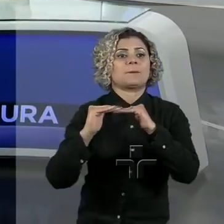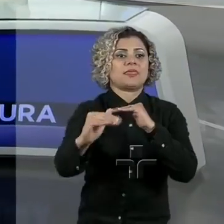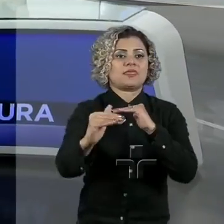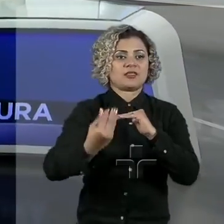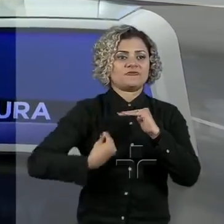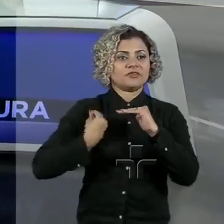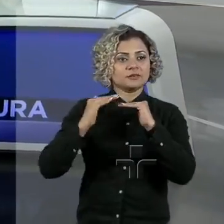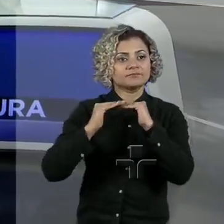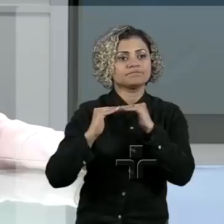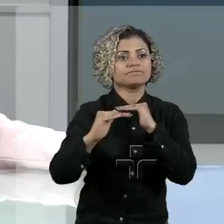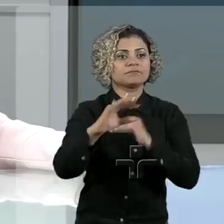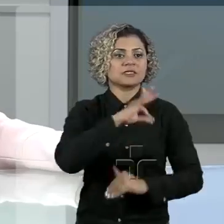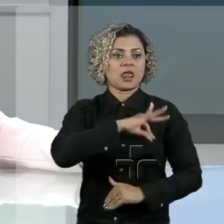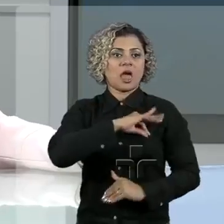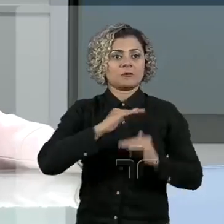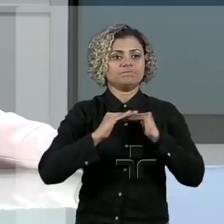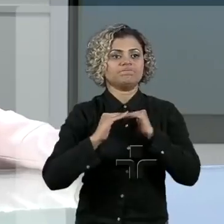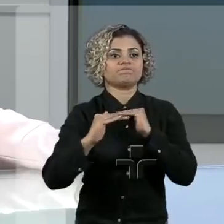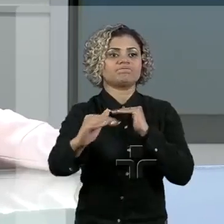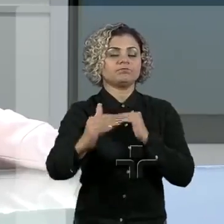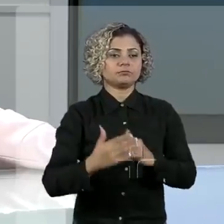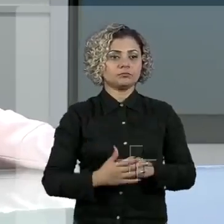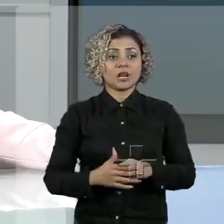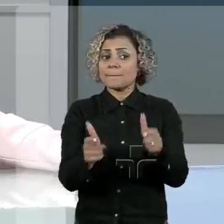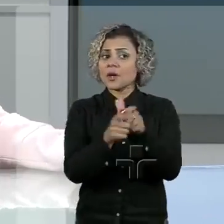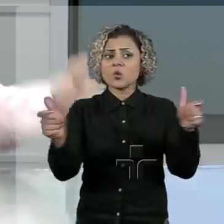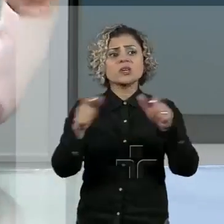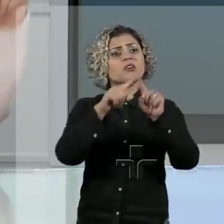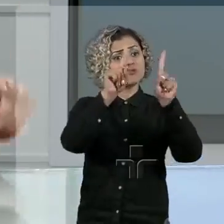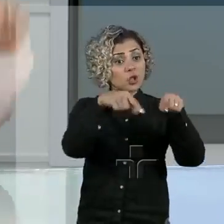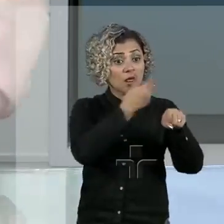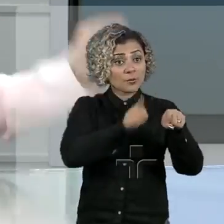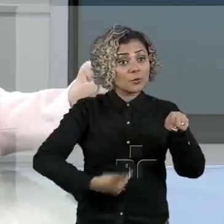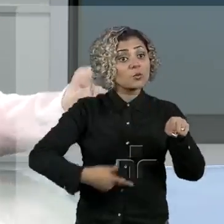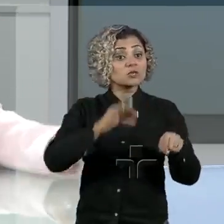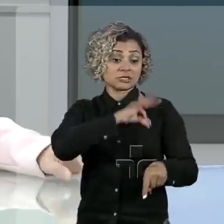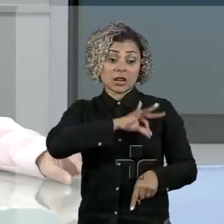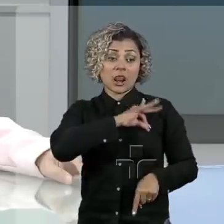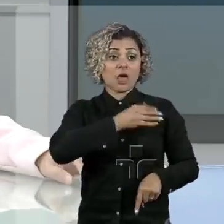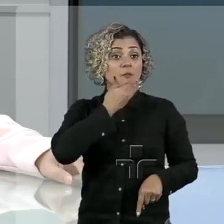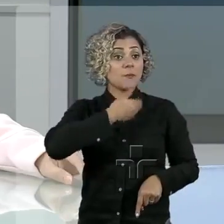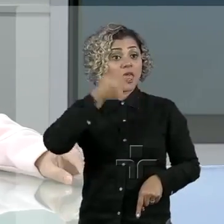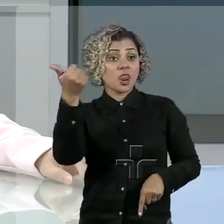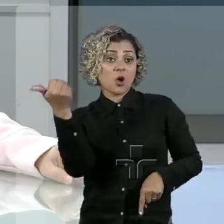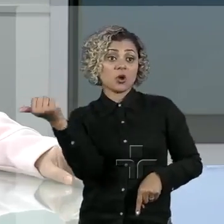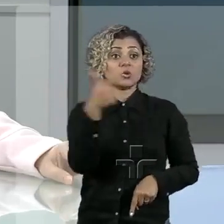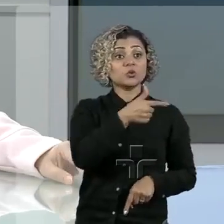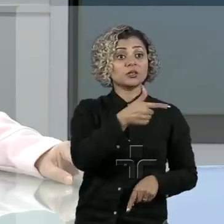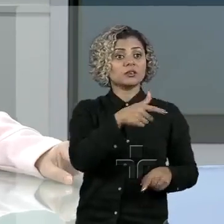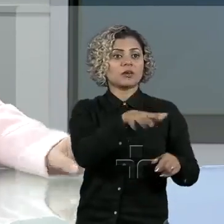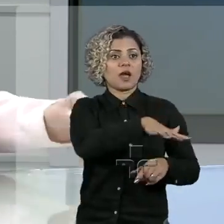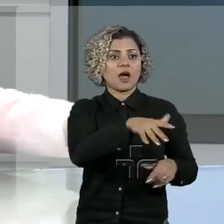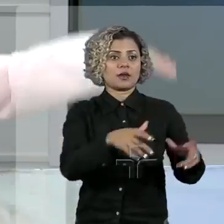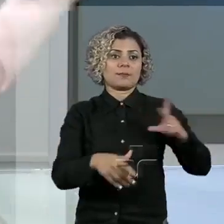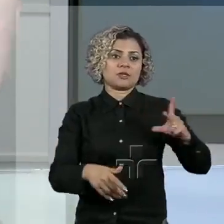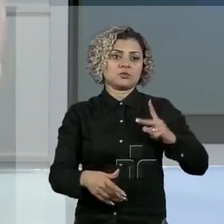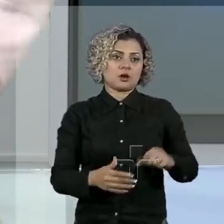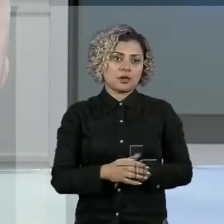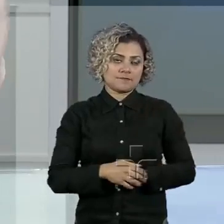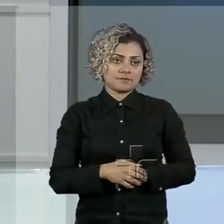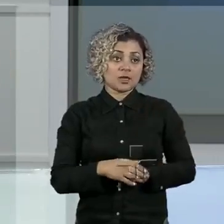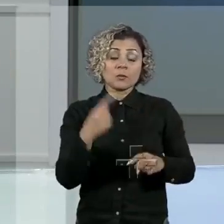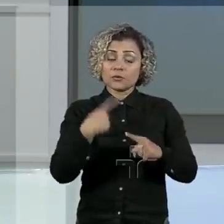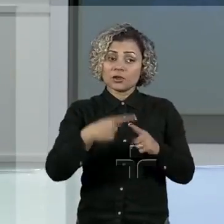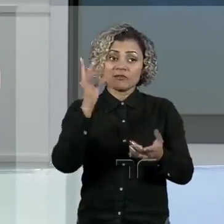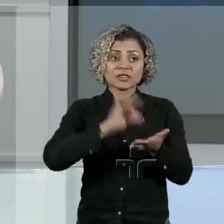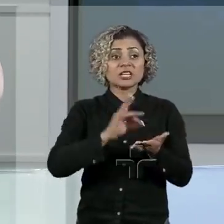estabilidade. E, na maior parte das carreiras, o funcionário público ganha melhor do que aquele que está no setor privado. Porque as pessoas